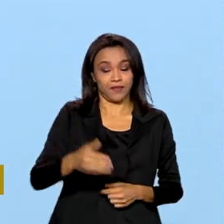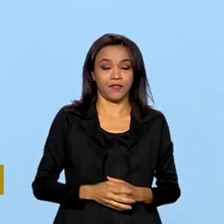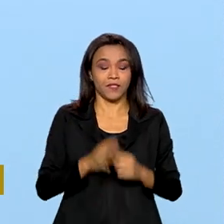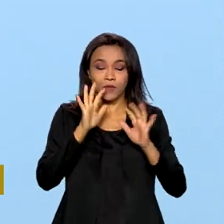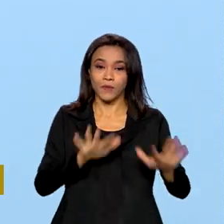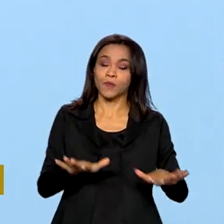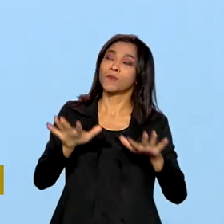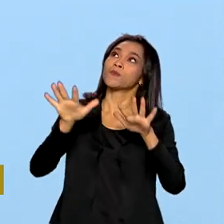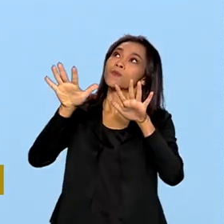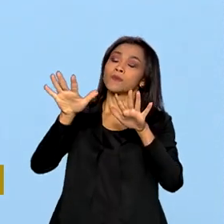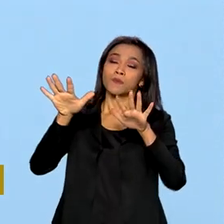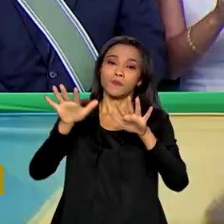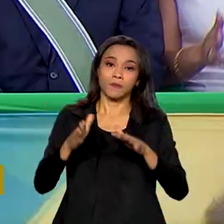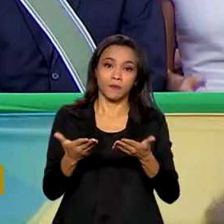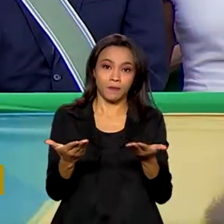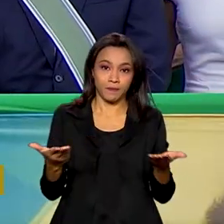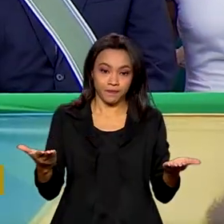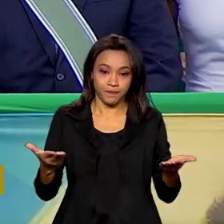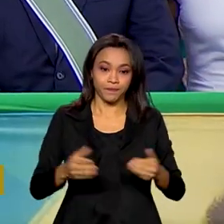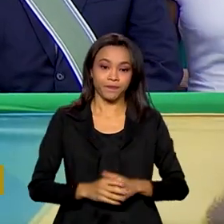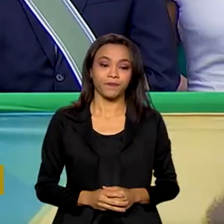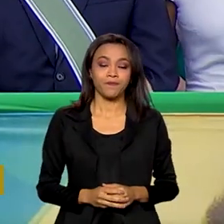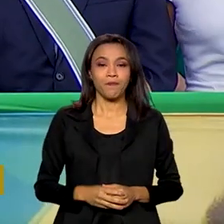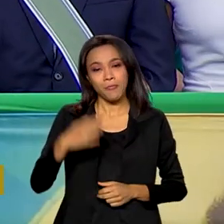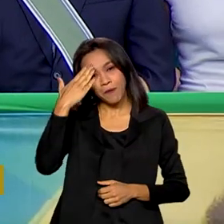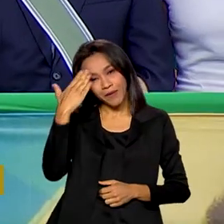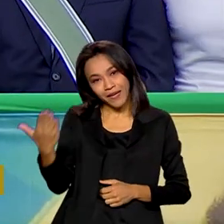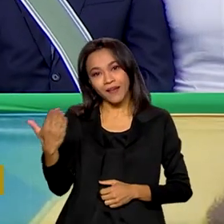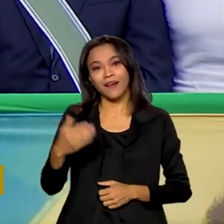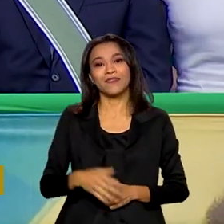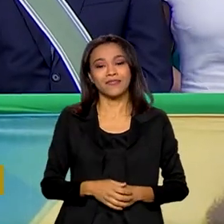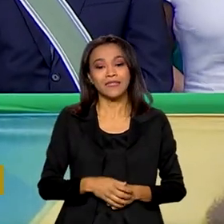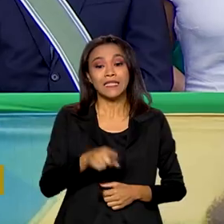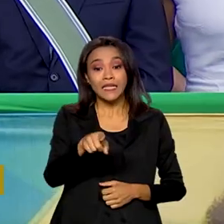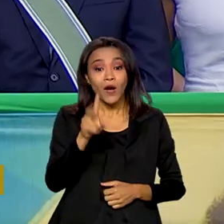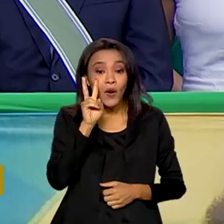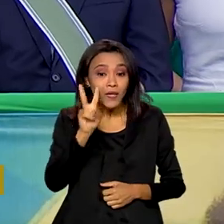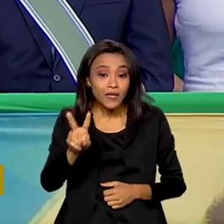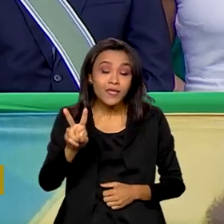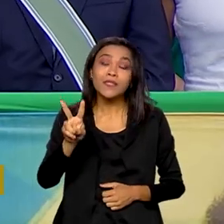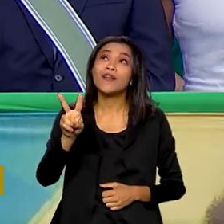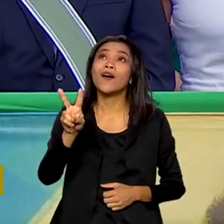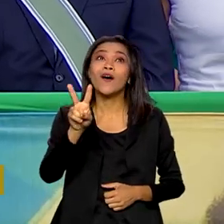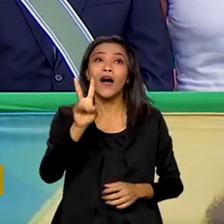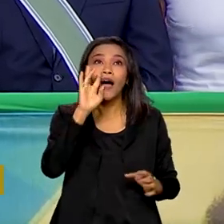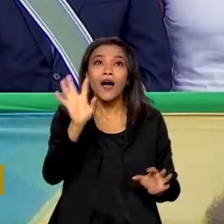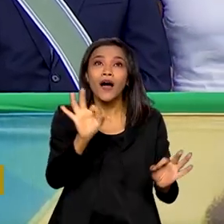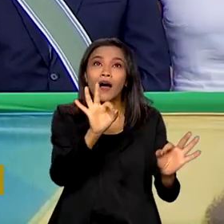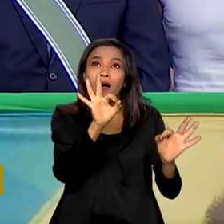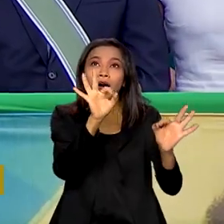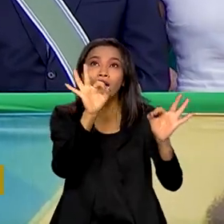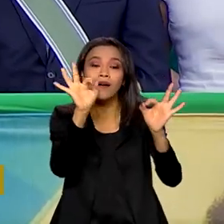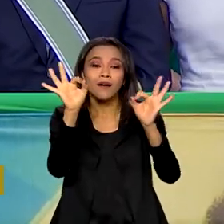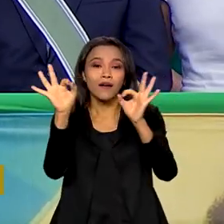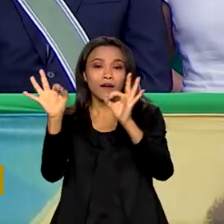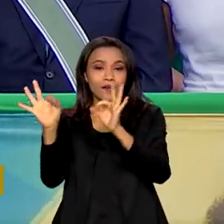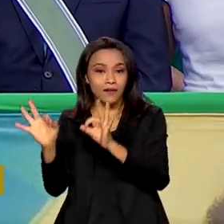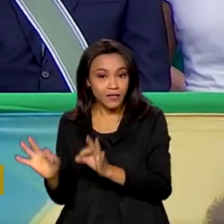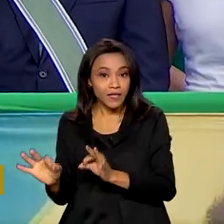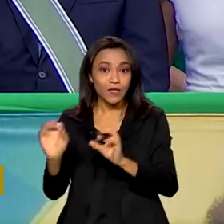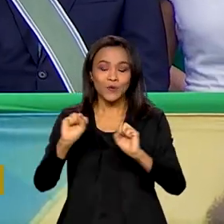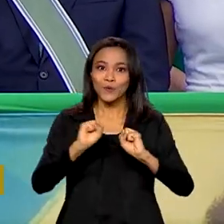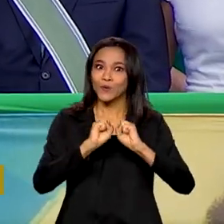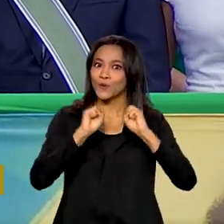Marcelo Rebelo de Souza, receba aqui a informação. Obrigado, presidente de Portugal. Olhando ali para cima, né? Acompanhando a apresentação da Esquadrilha